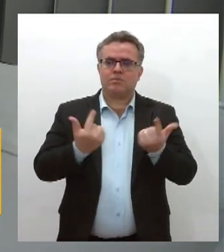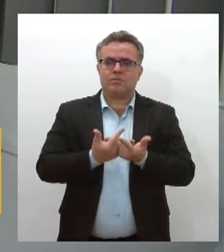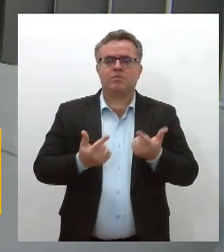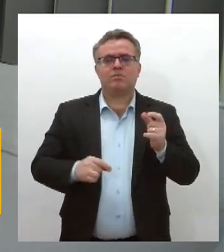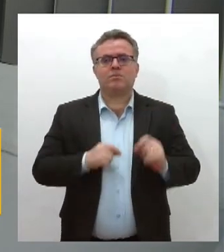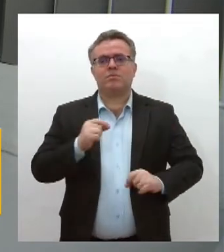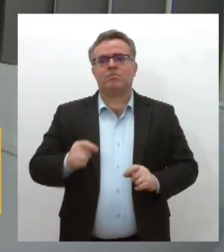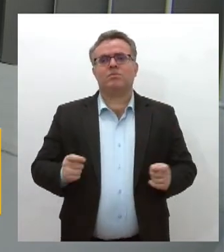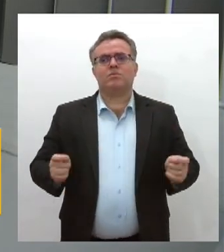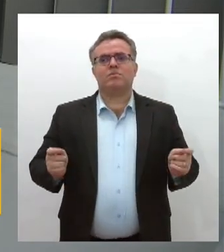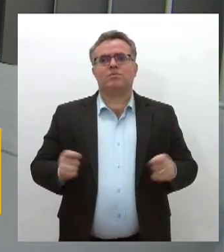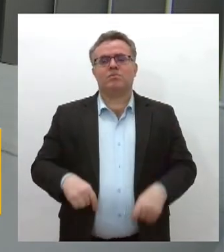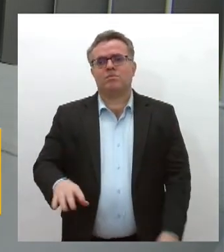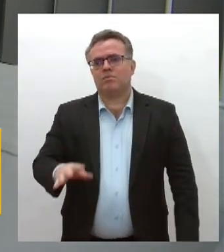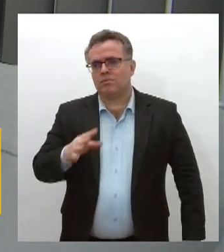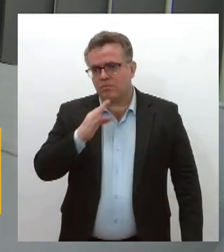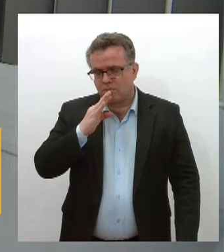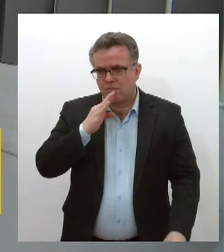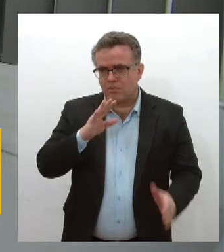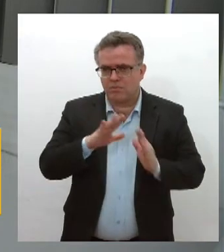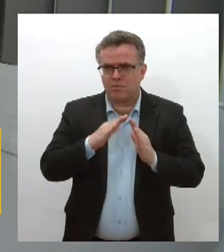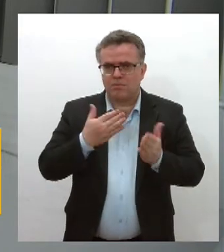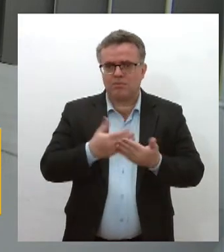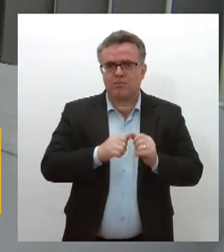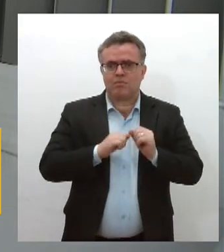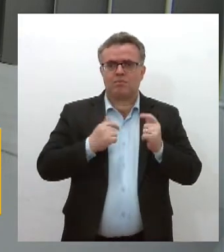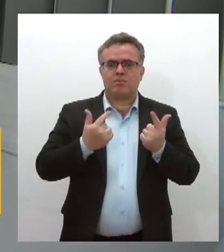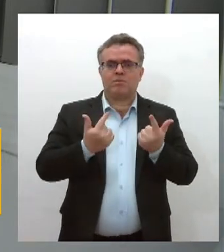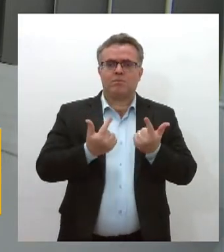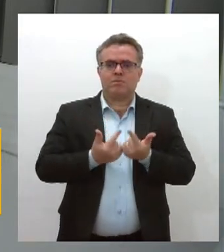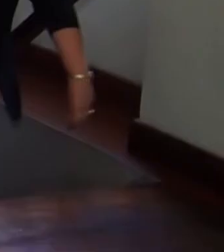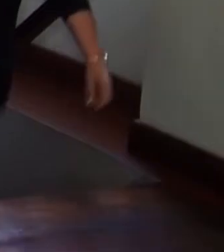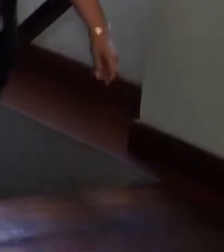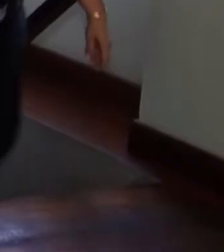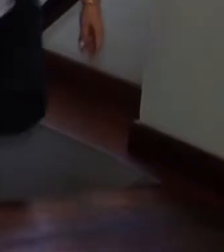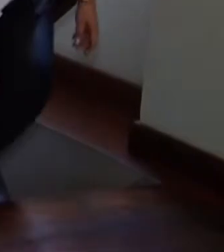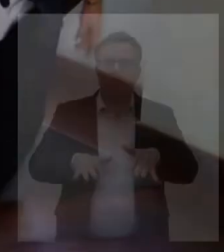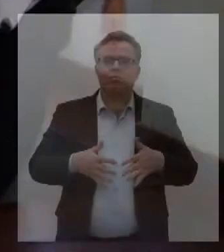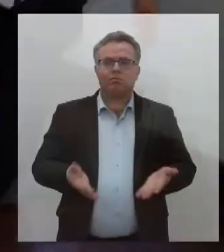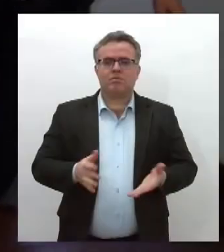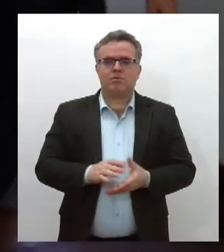a escola do Legislativo e também o Parlamento Estadual.